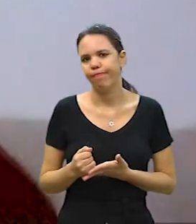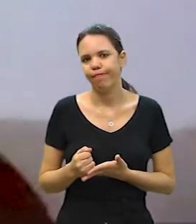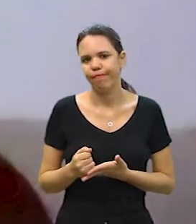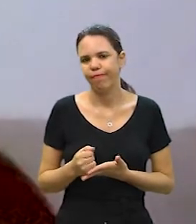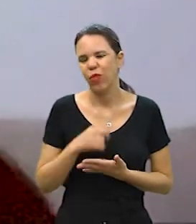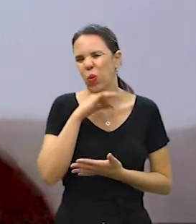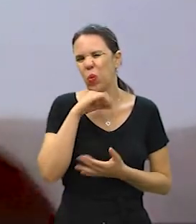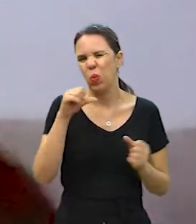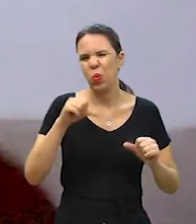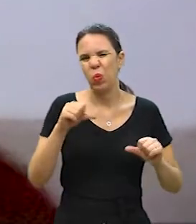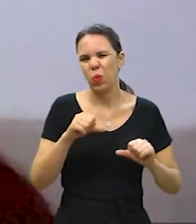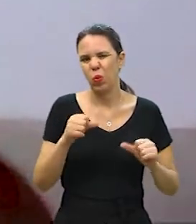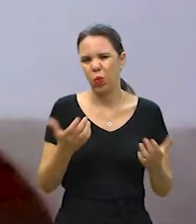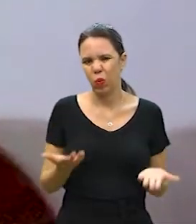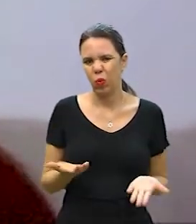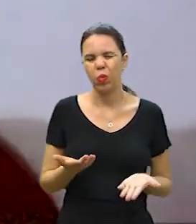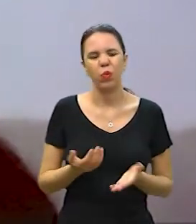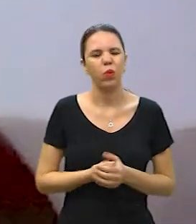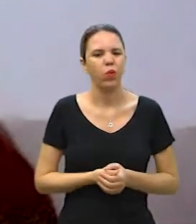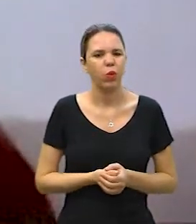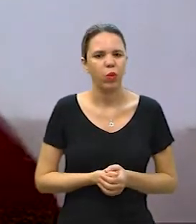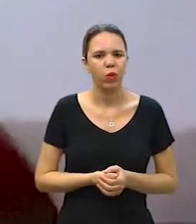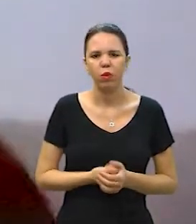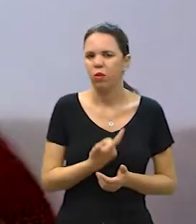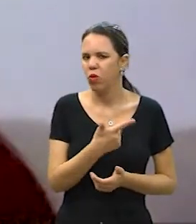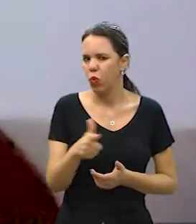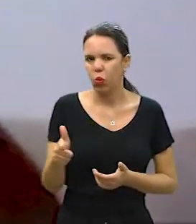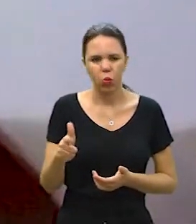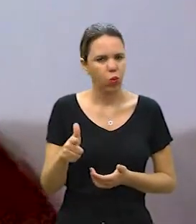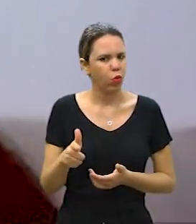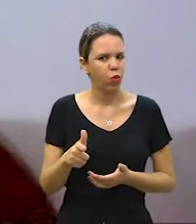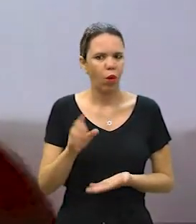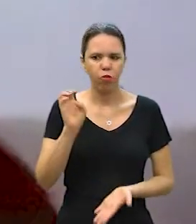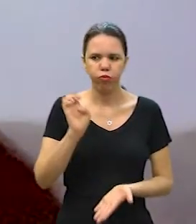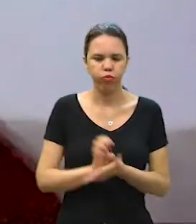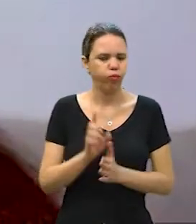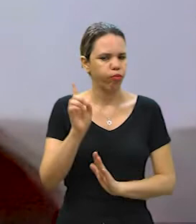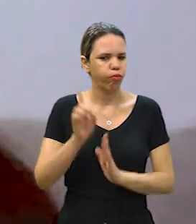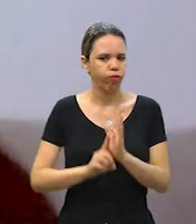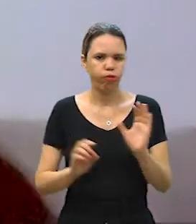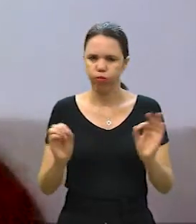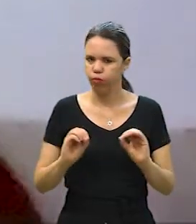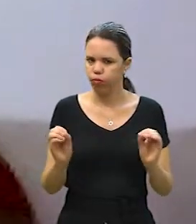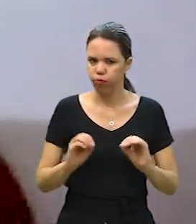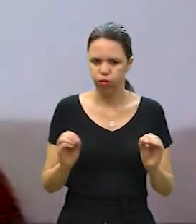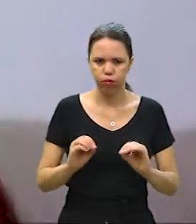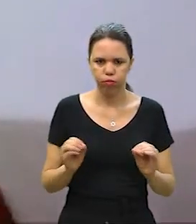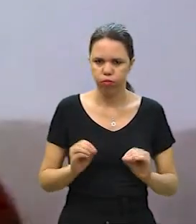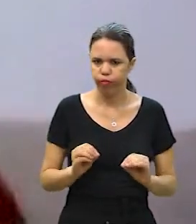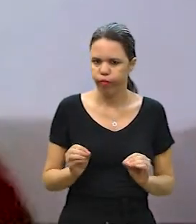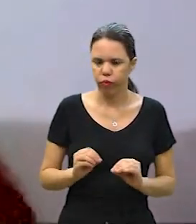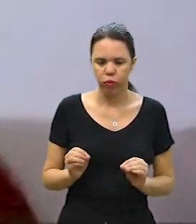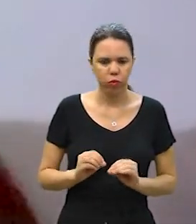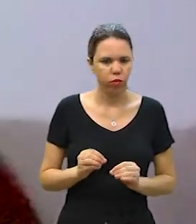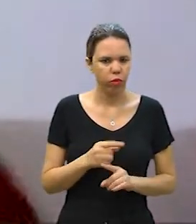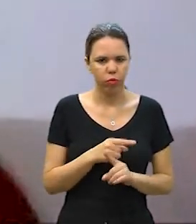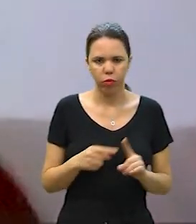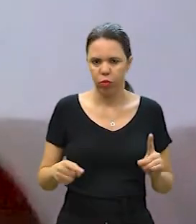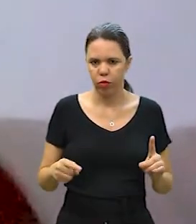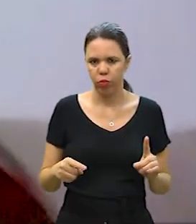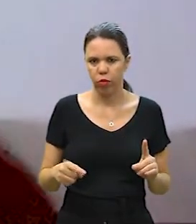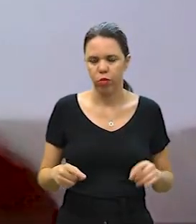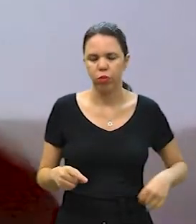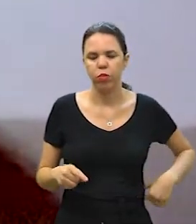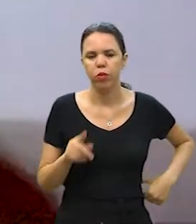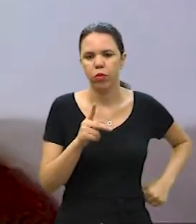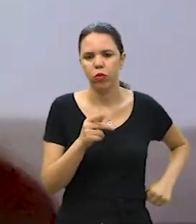muito precarizado, né? Então, não tem estabilidade nenhuma, não tem direito nenhum, os direitos não são nem metade do que